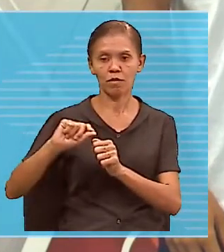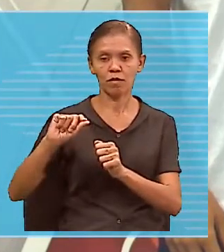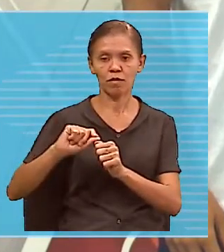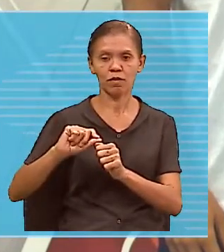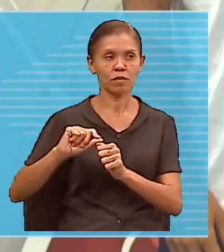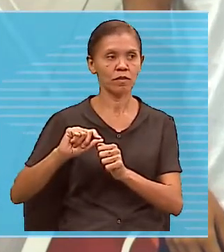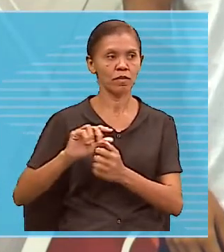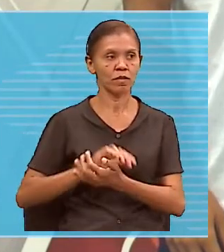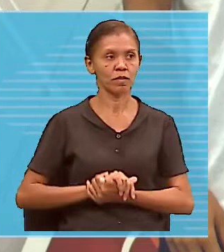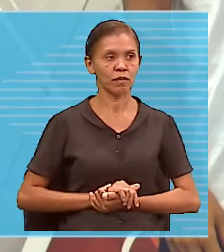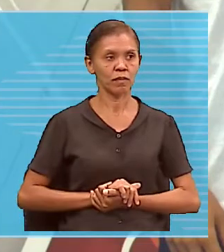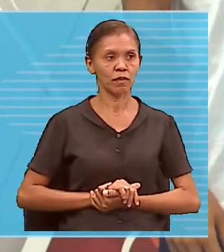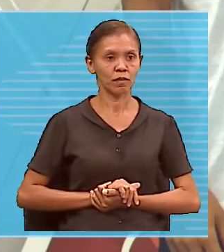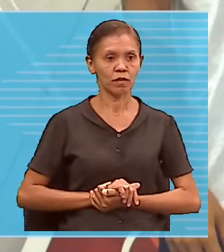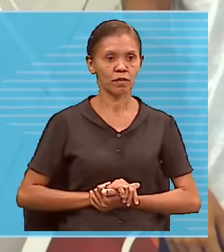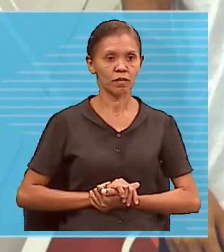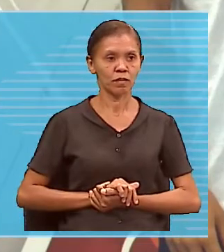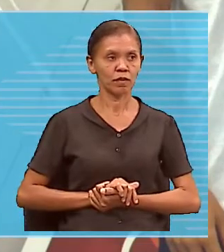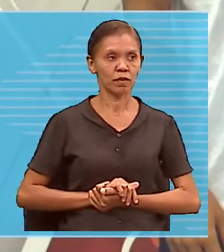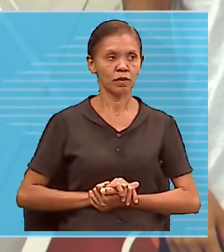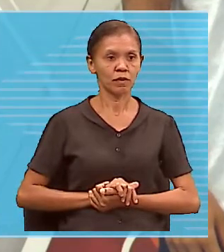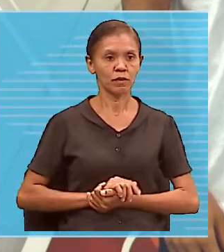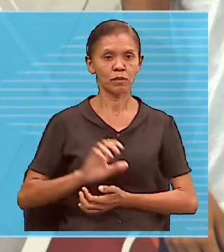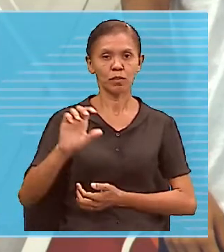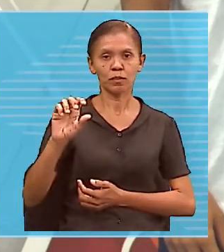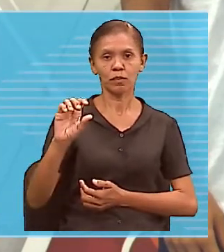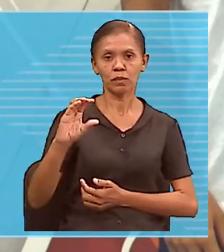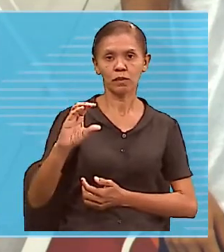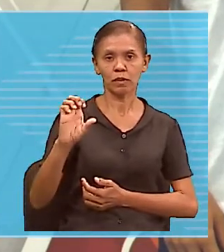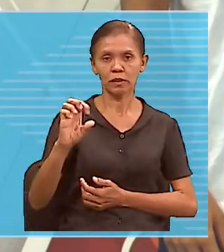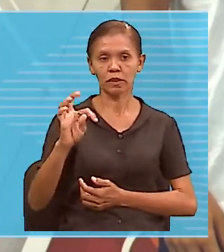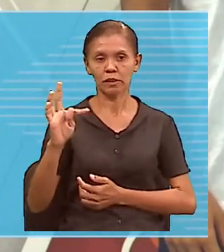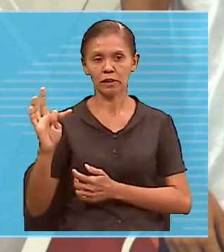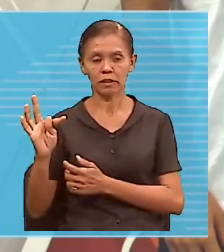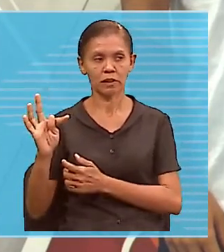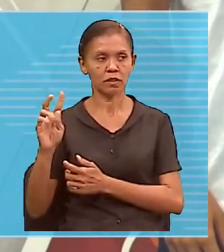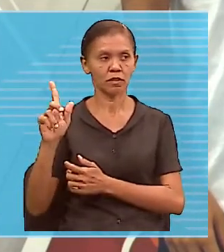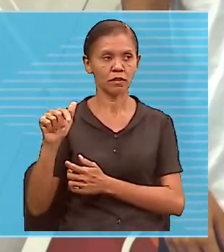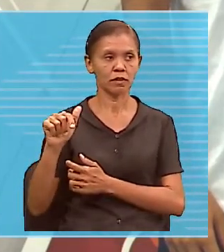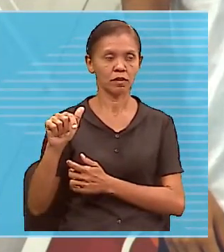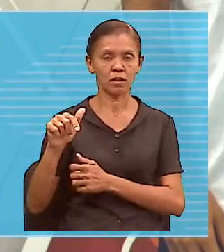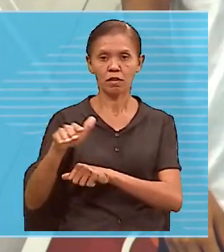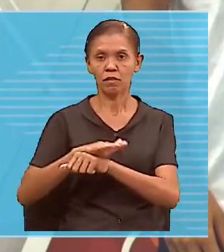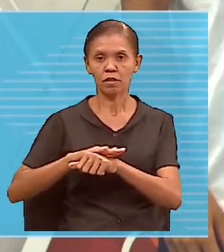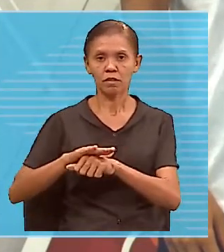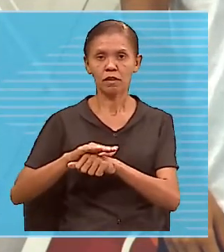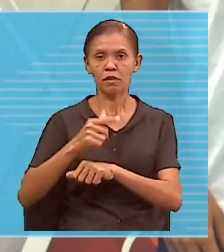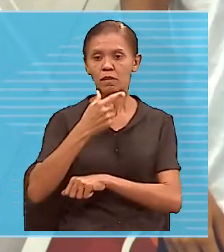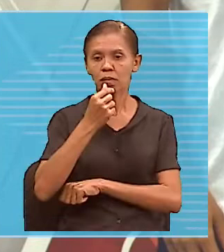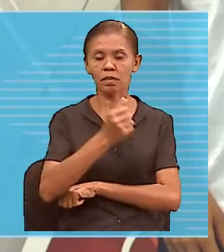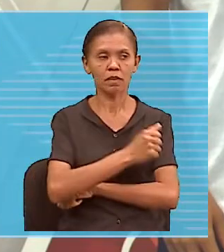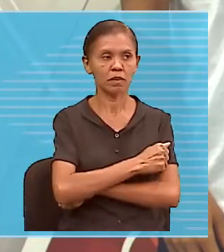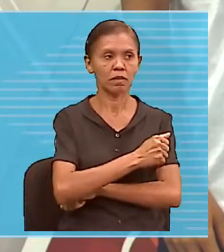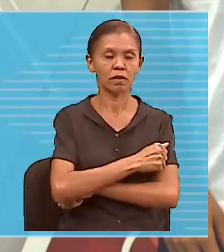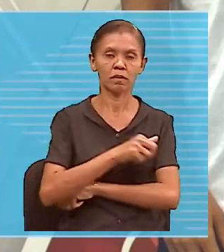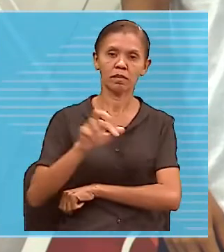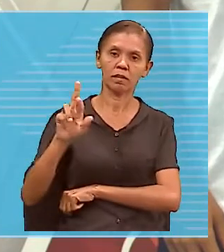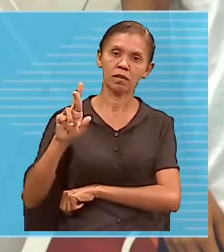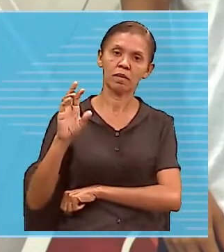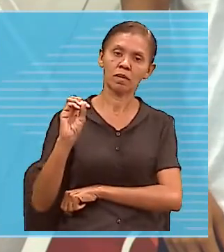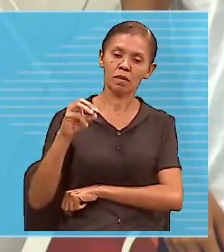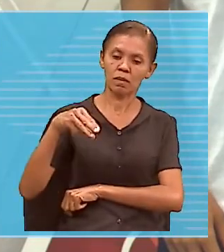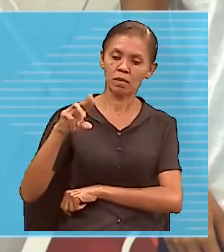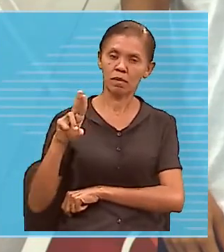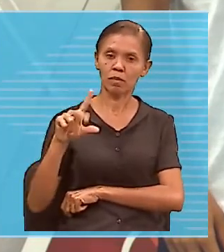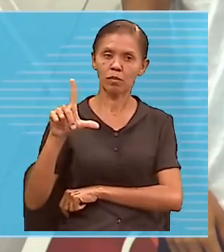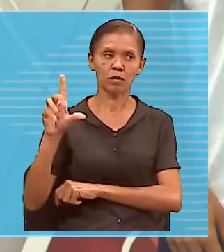set Raldi Cavalcante, conversando com o aluno Rômulo Guilherme. E o Rômulo é uma